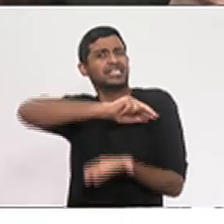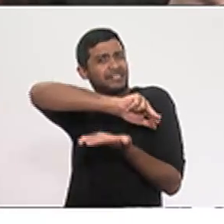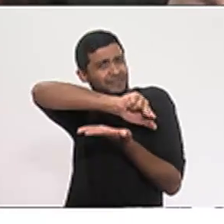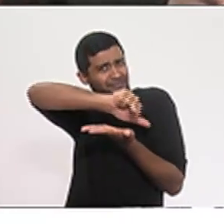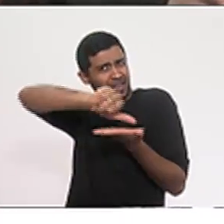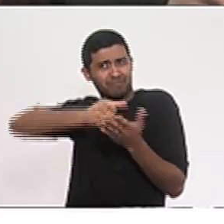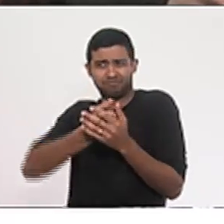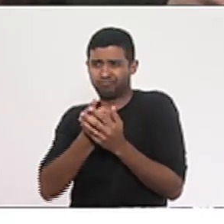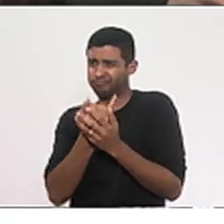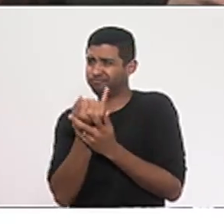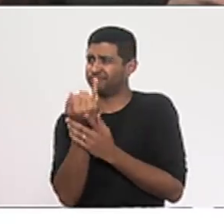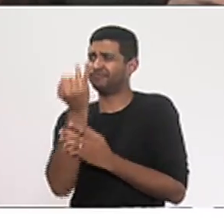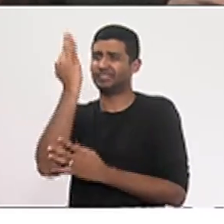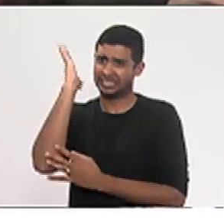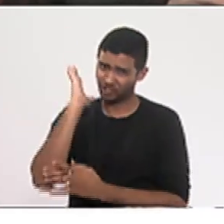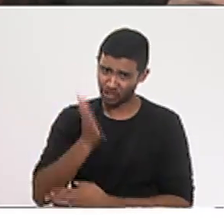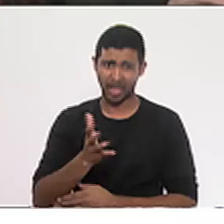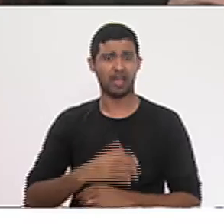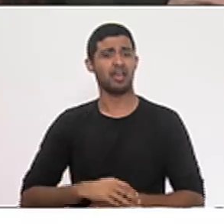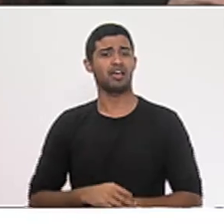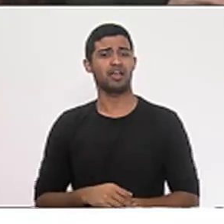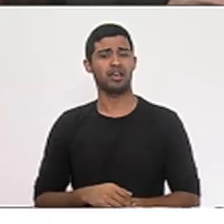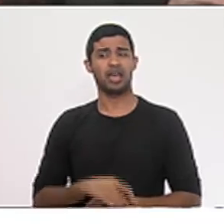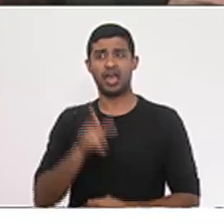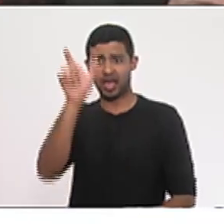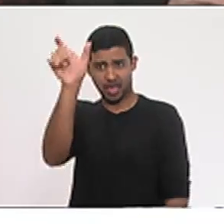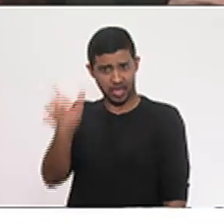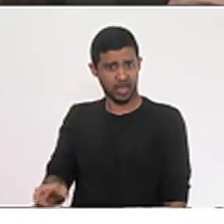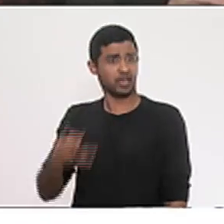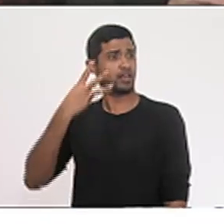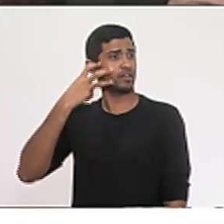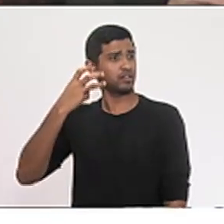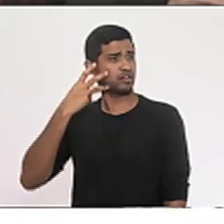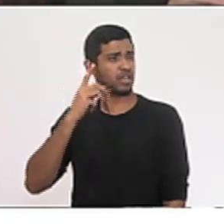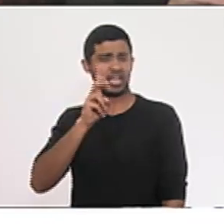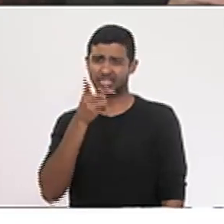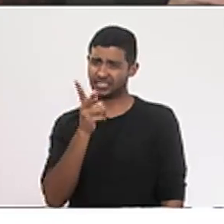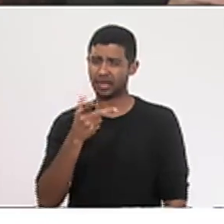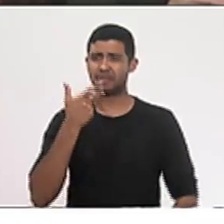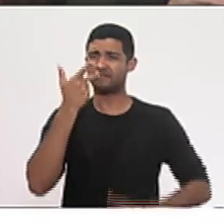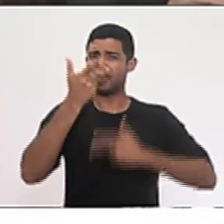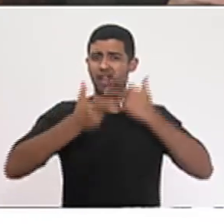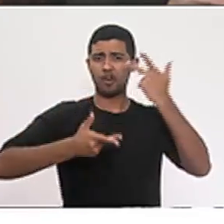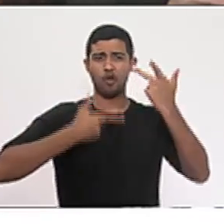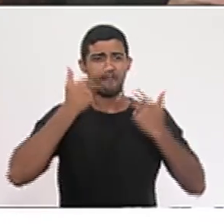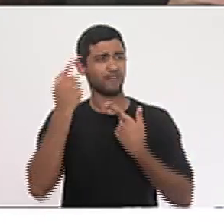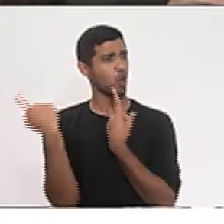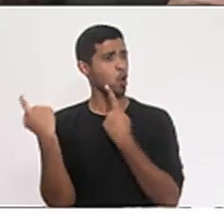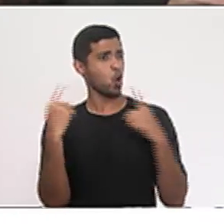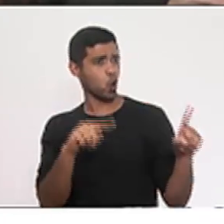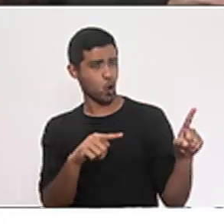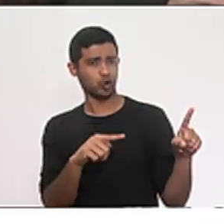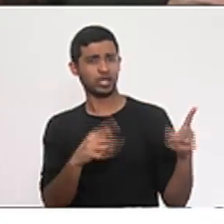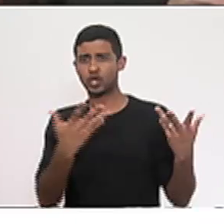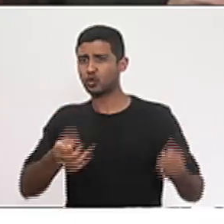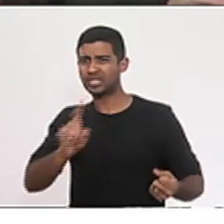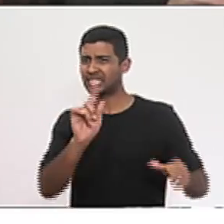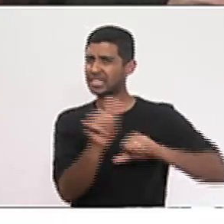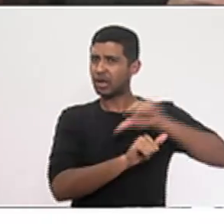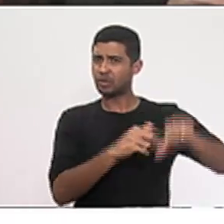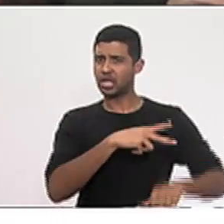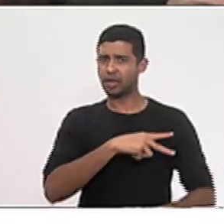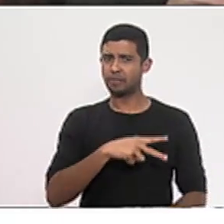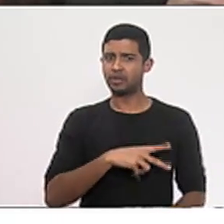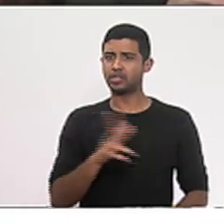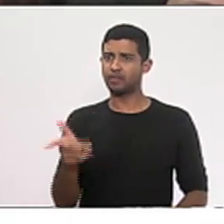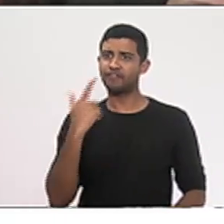vezes, repetidas vezes, o então candidato Wilson Witzel se manifestou contra a privatização da SEDAI, pois ele terá que